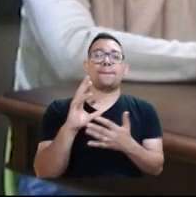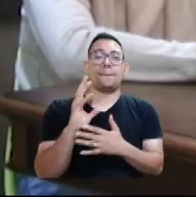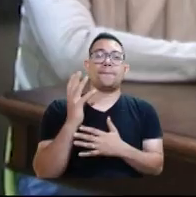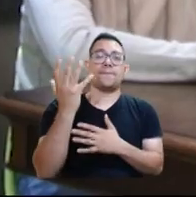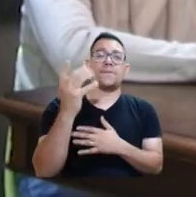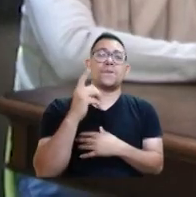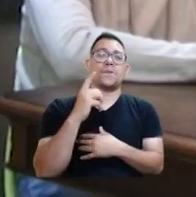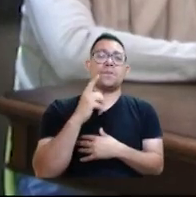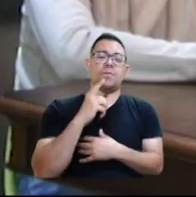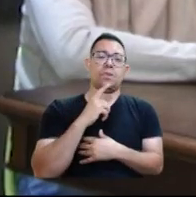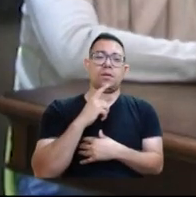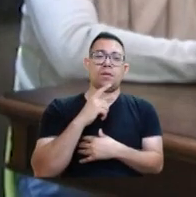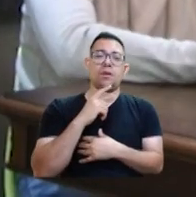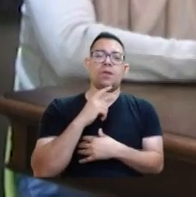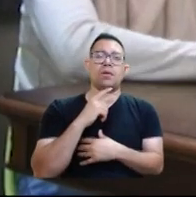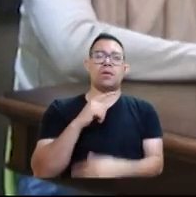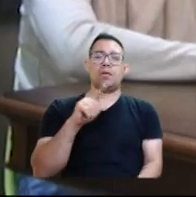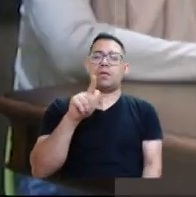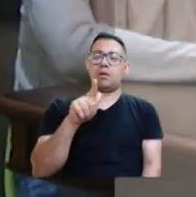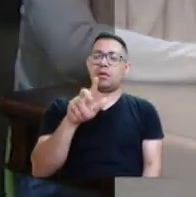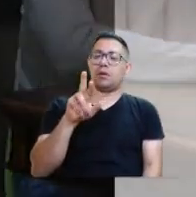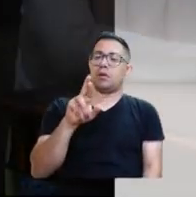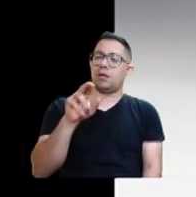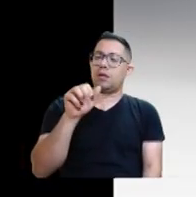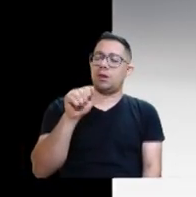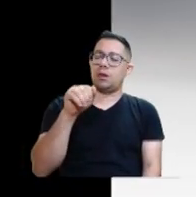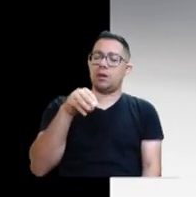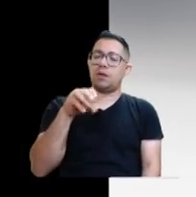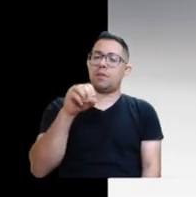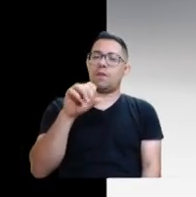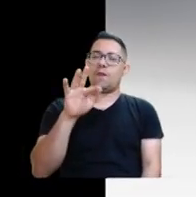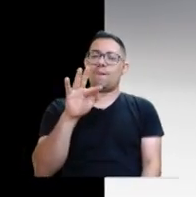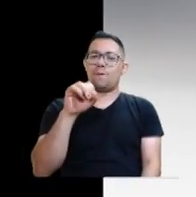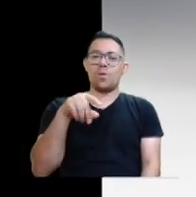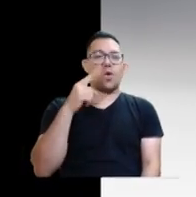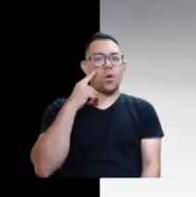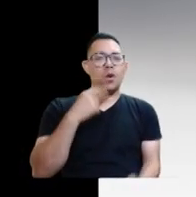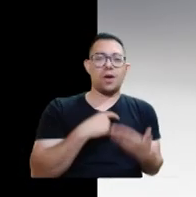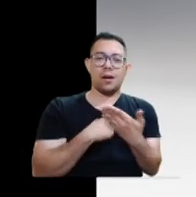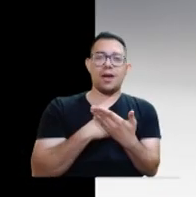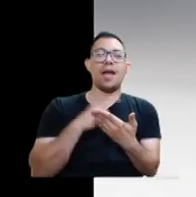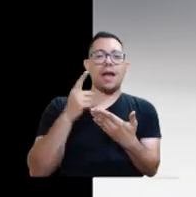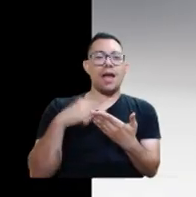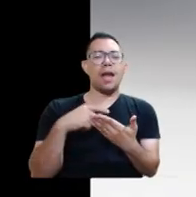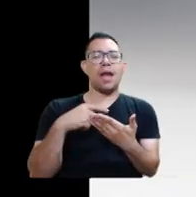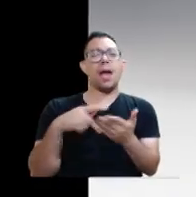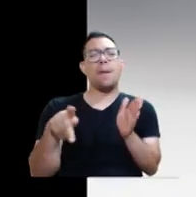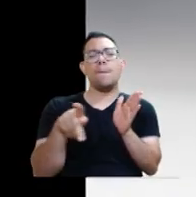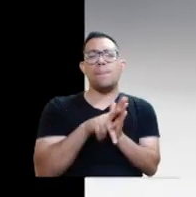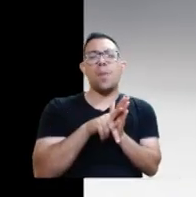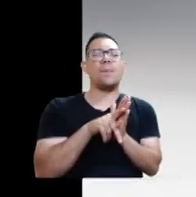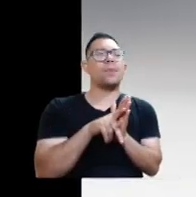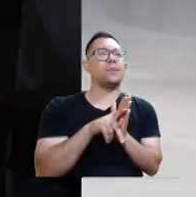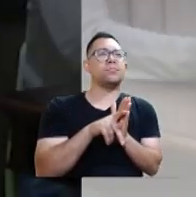interessante. E aí surgiu a ideia de que o gramofone foi o primeiro, talvez, assim, o